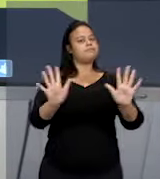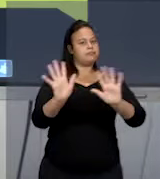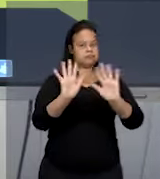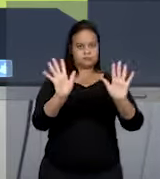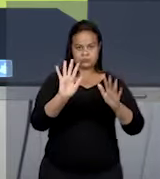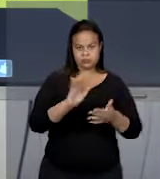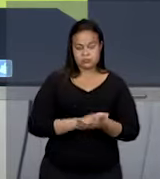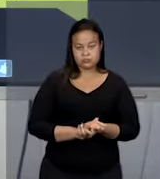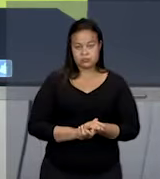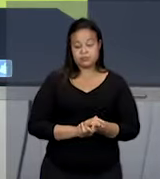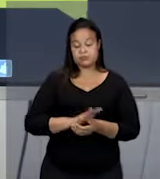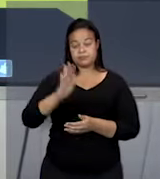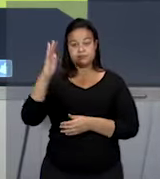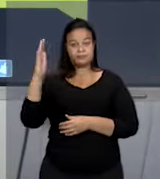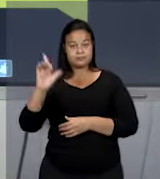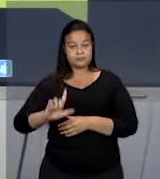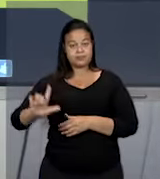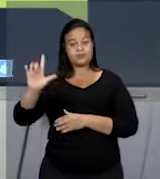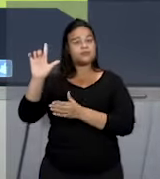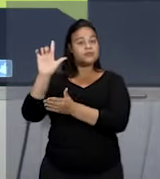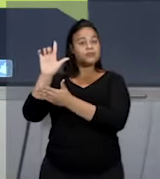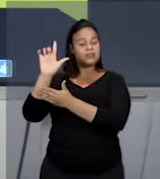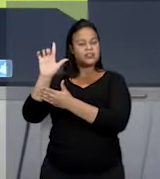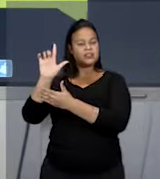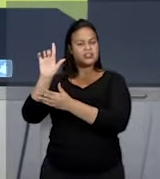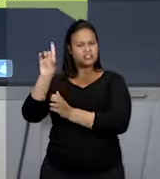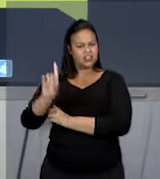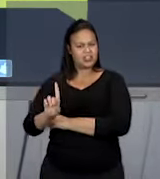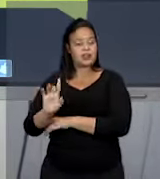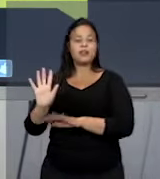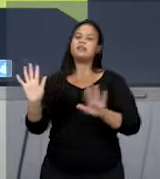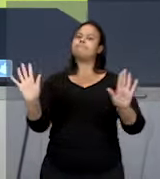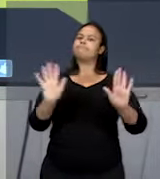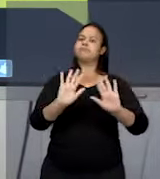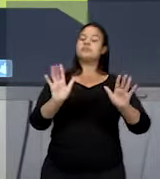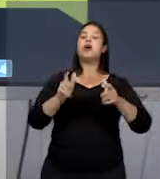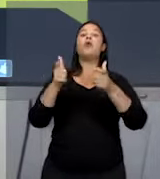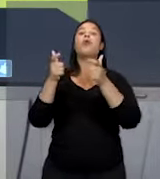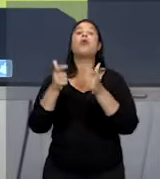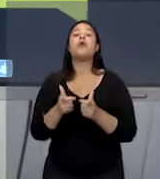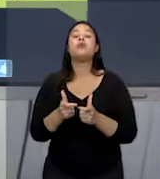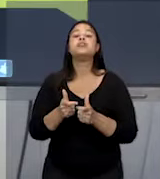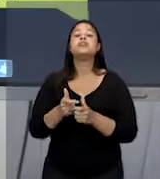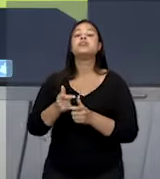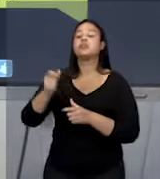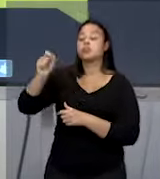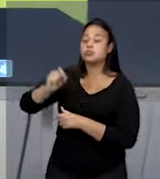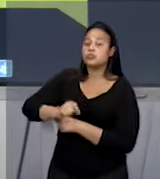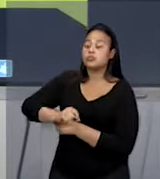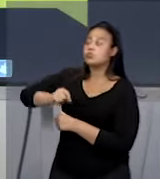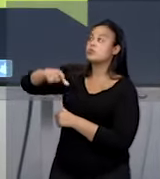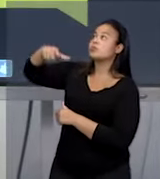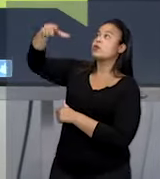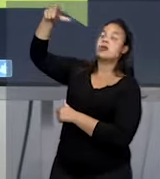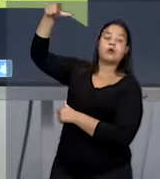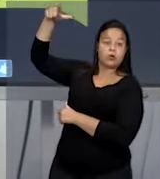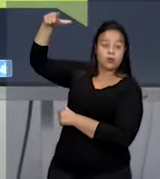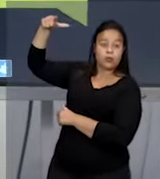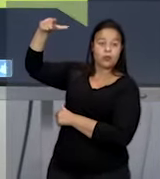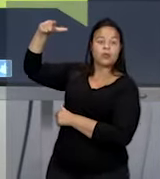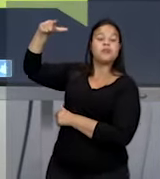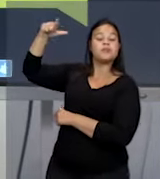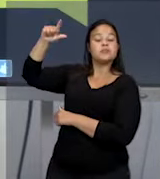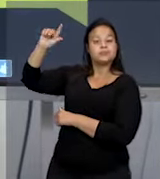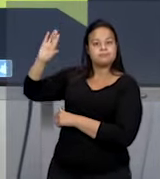A direita é o leste? Não. O leste é onde nasce o Sol. E aí você vira o seu